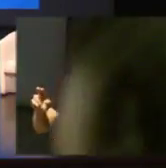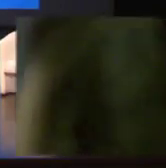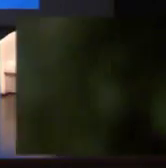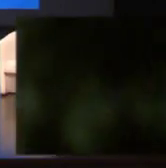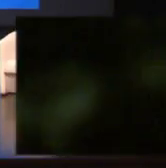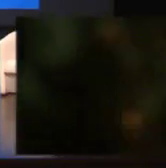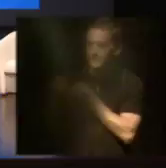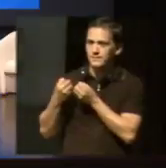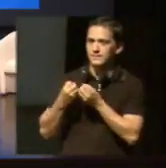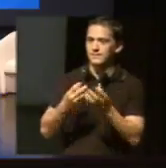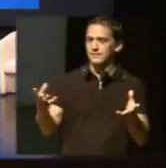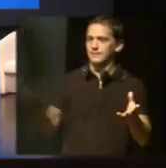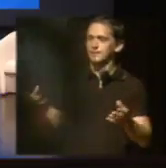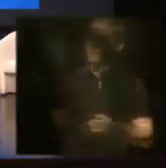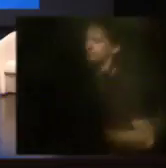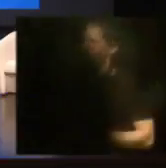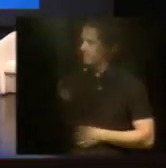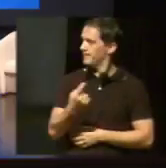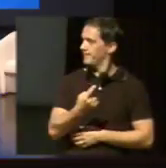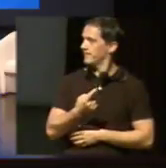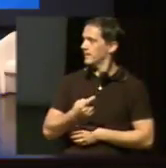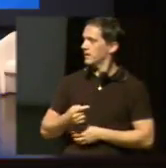nosso professor Michael Dock.